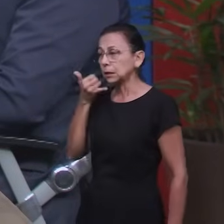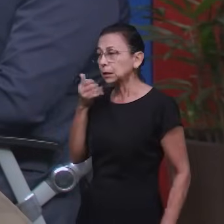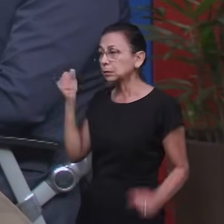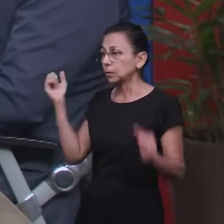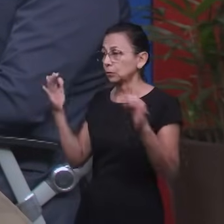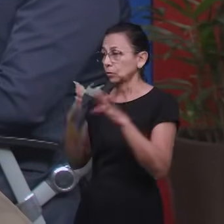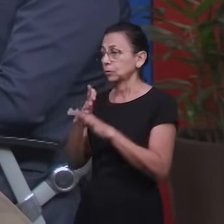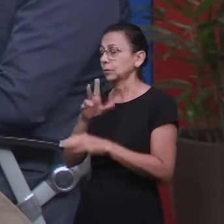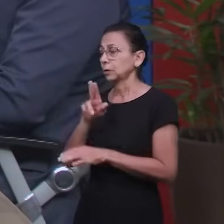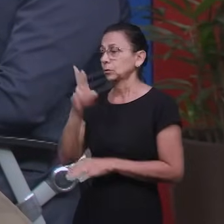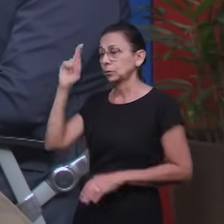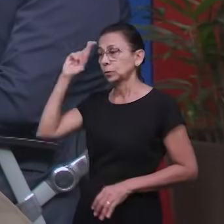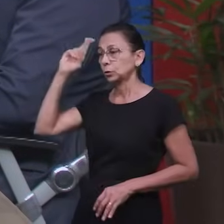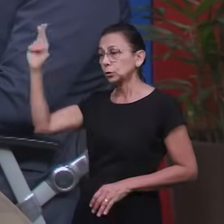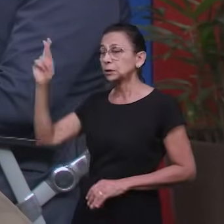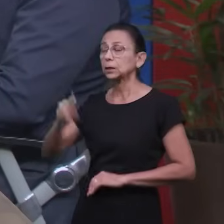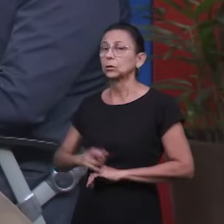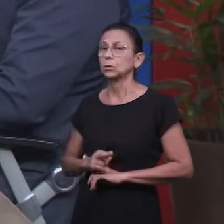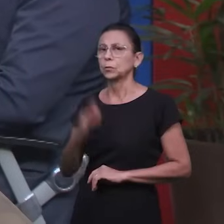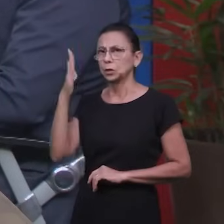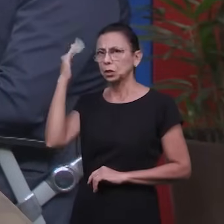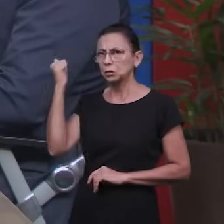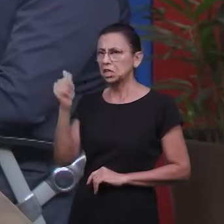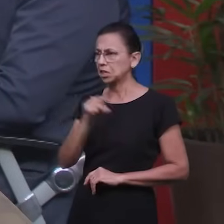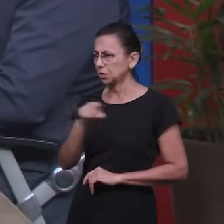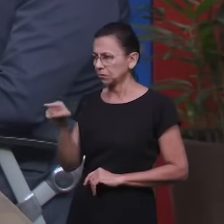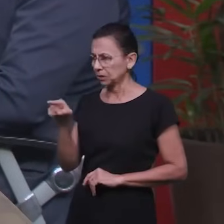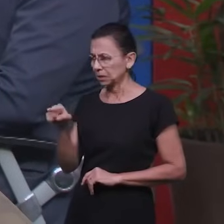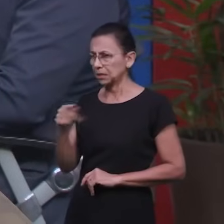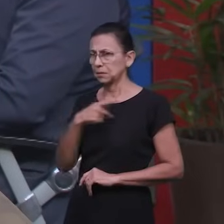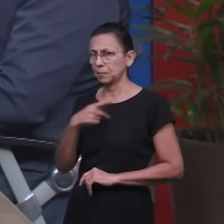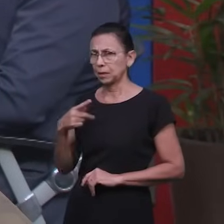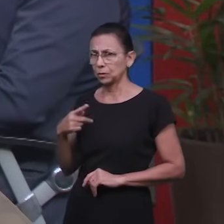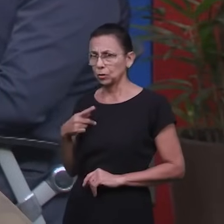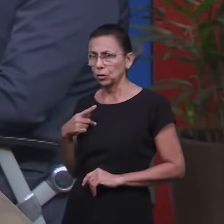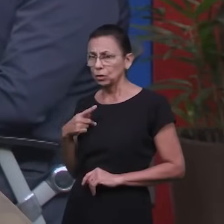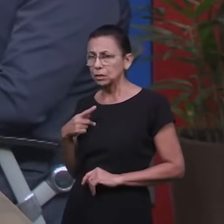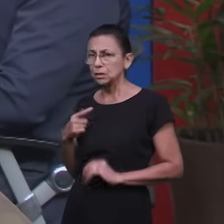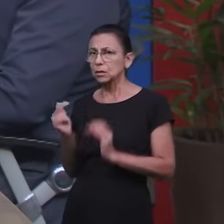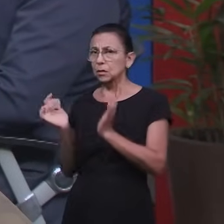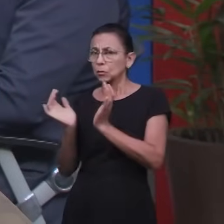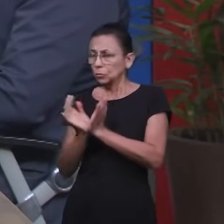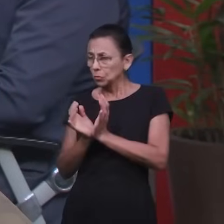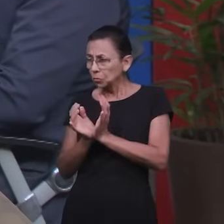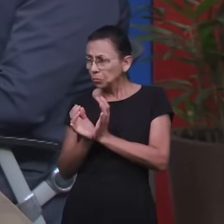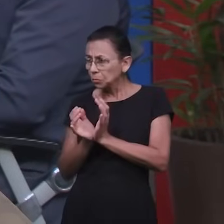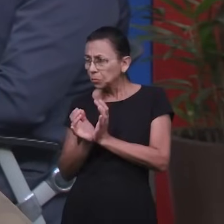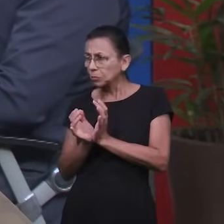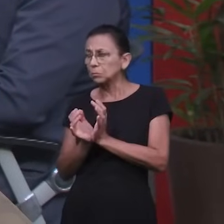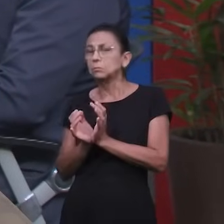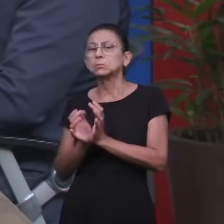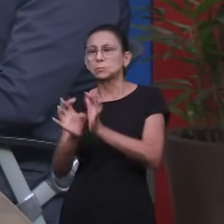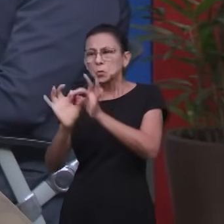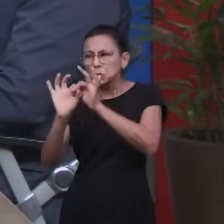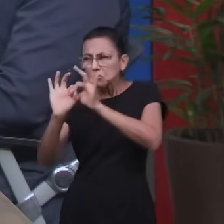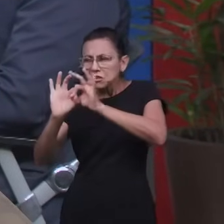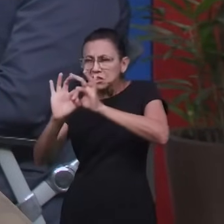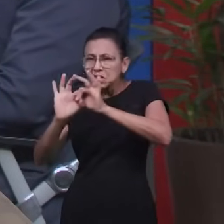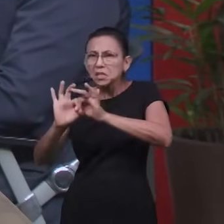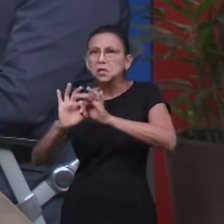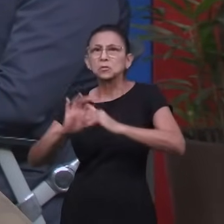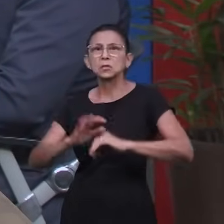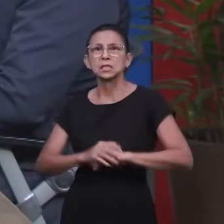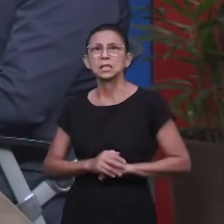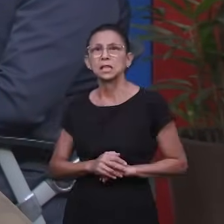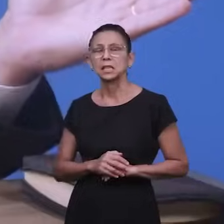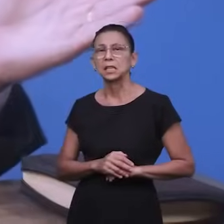nada, ele não é crente, nada. Vocês são um corpo, porque o que um fala, o outro fala, o outro fala, todo mundo fala a mesma coisa. Só pode ter um